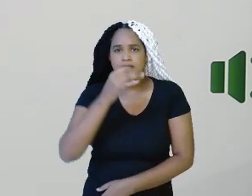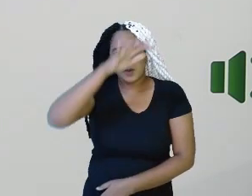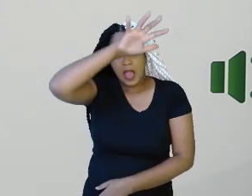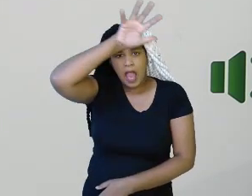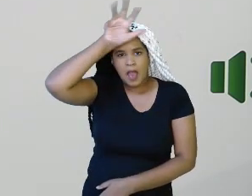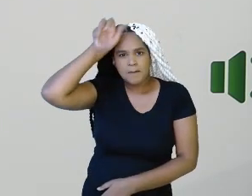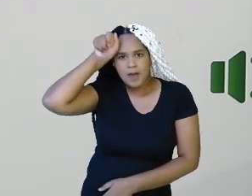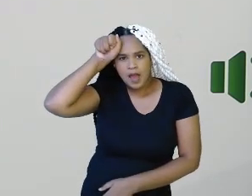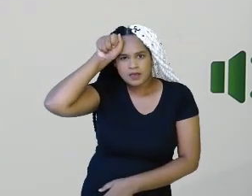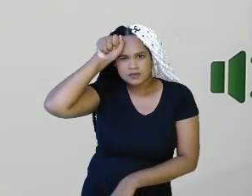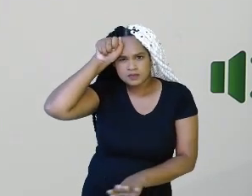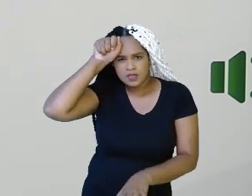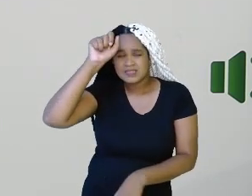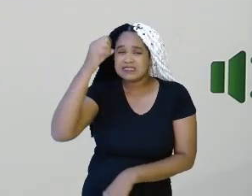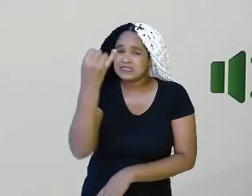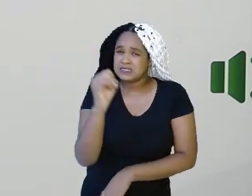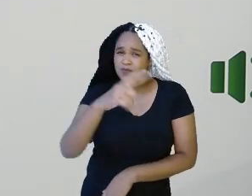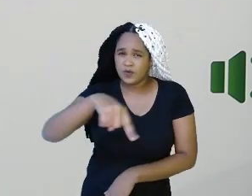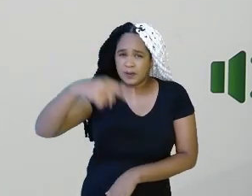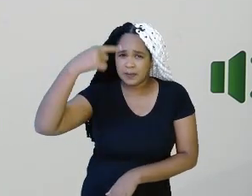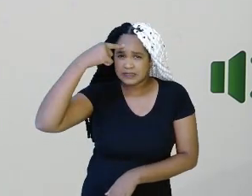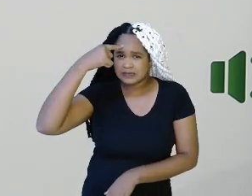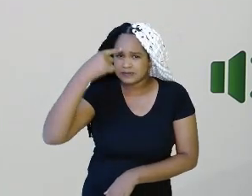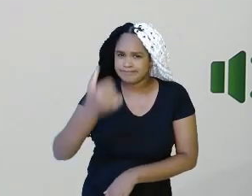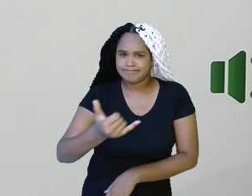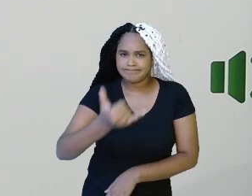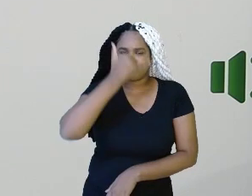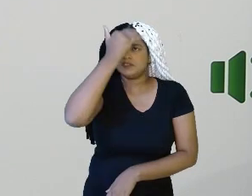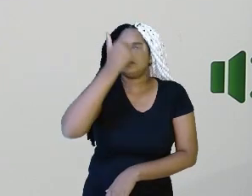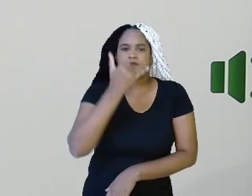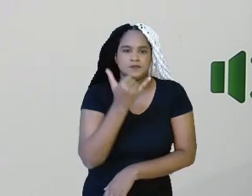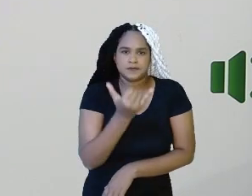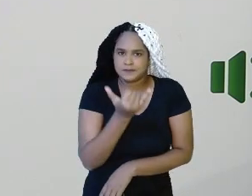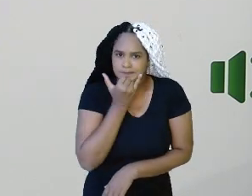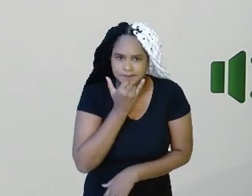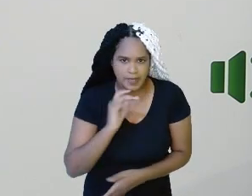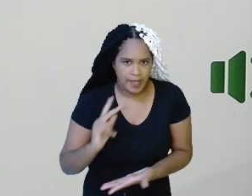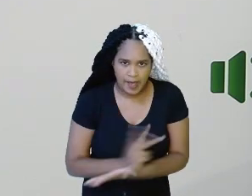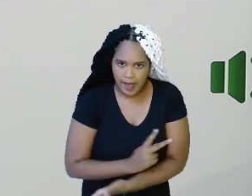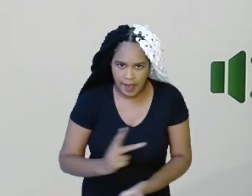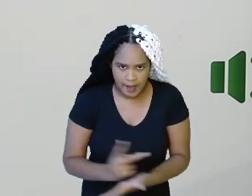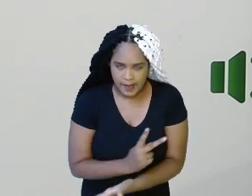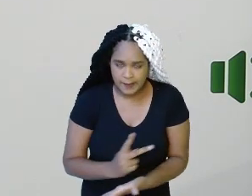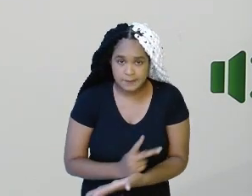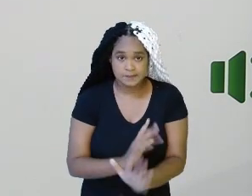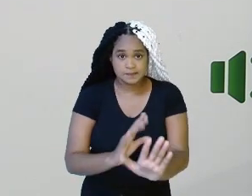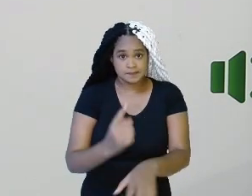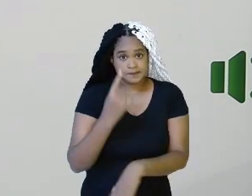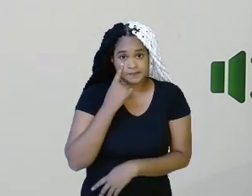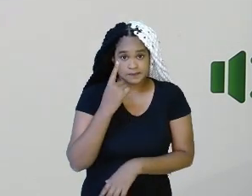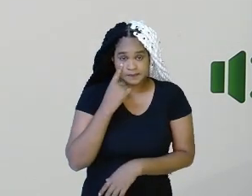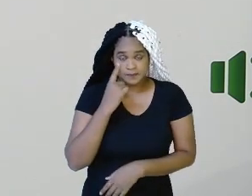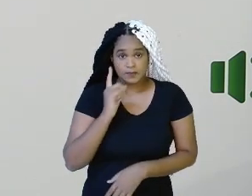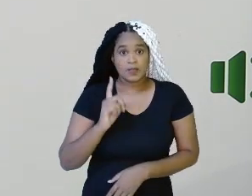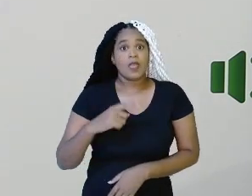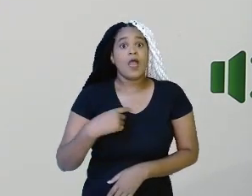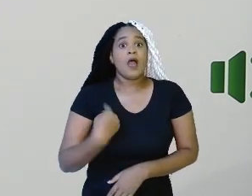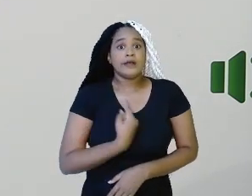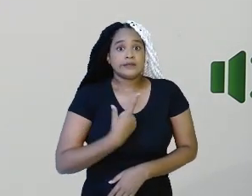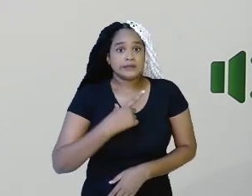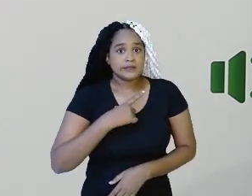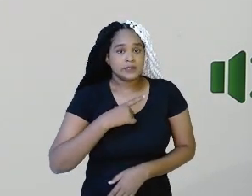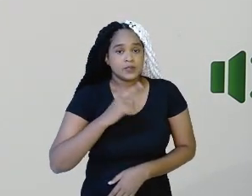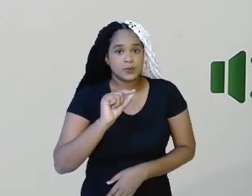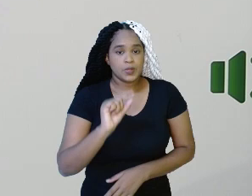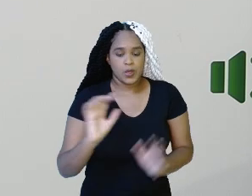Amazônia? Quem pensa isso está totalmente errado. Olha, como a gente falou aqui, nós temos indígenas morando